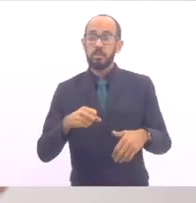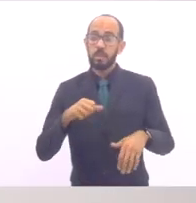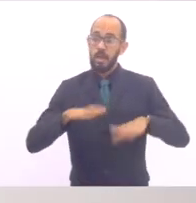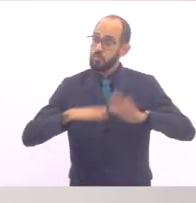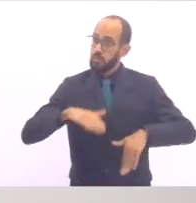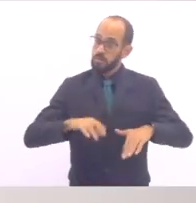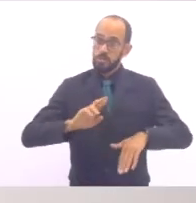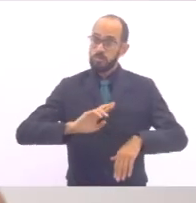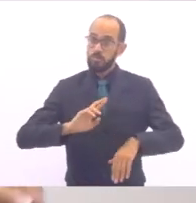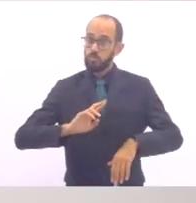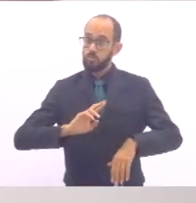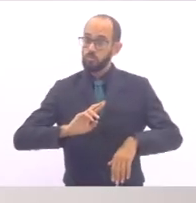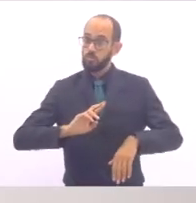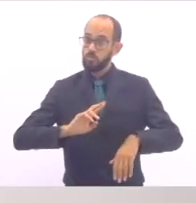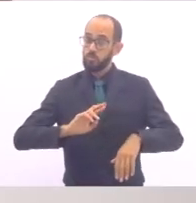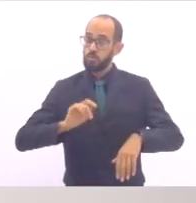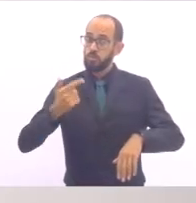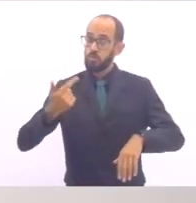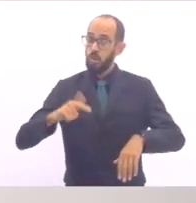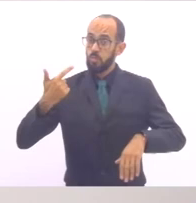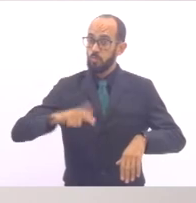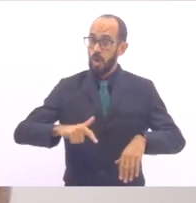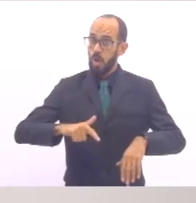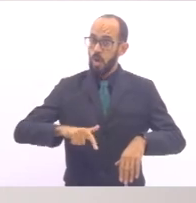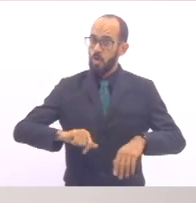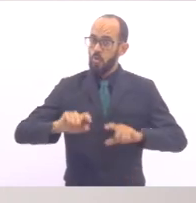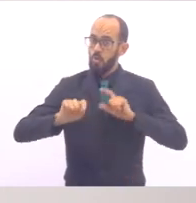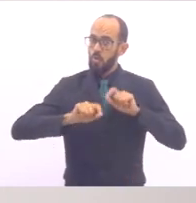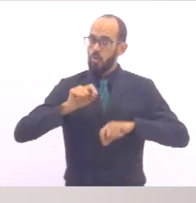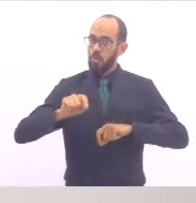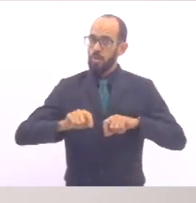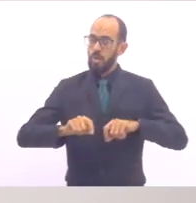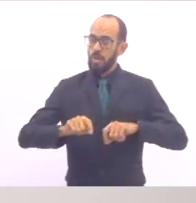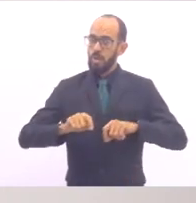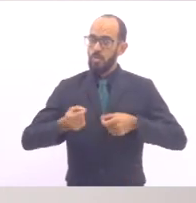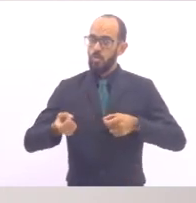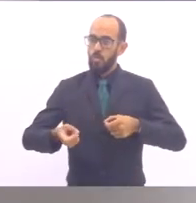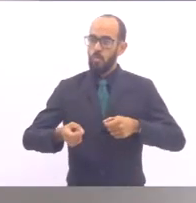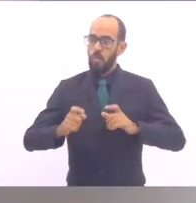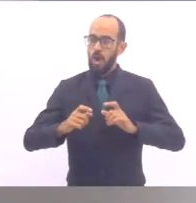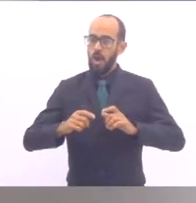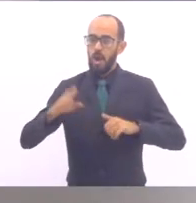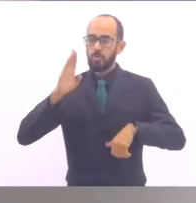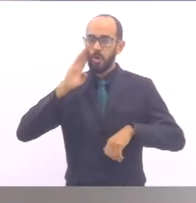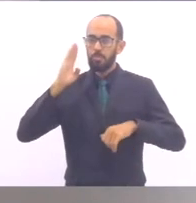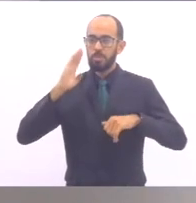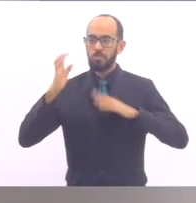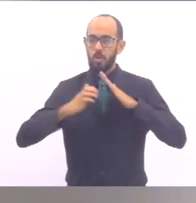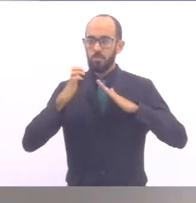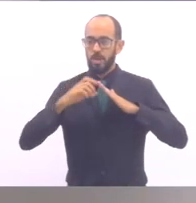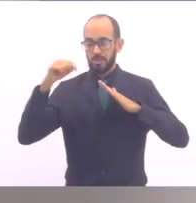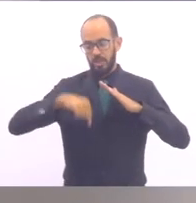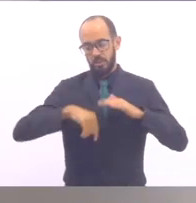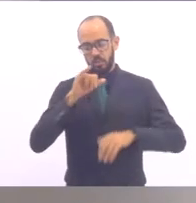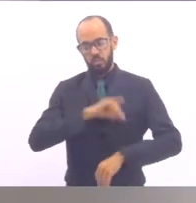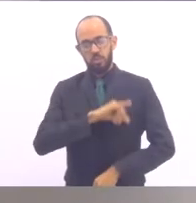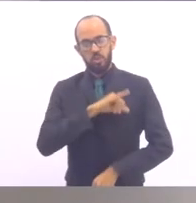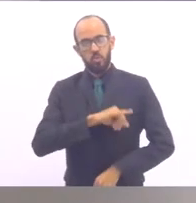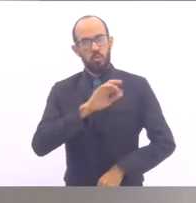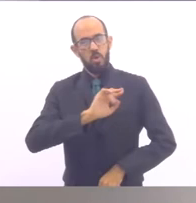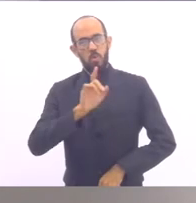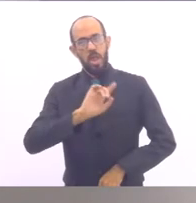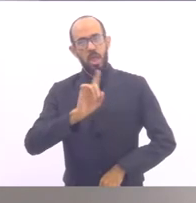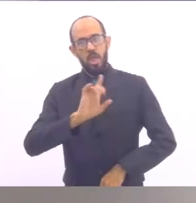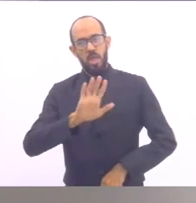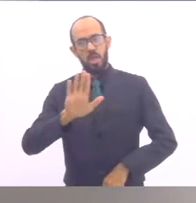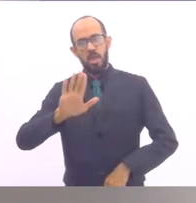só para reforçar, não estão com sua base no Rio de Janeiro. Tá bom, mas, tá? Mas dessas, quantas estão? Só comercializa. É porque eu acho